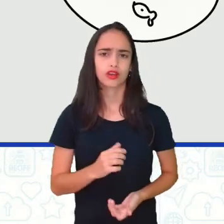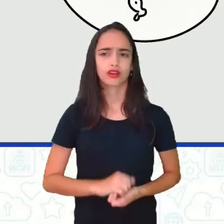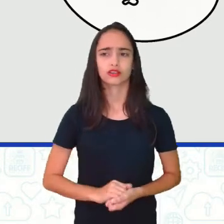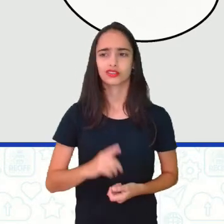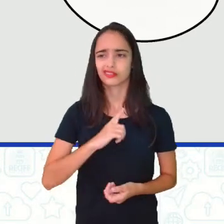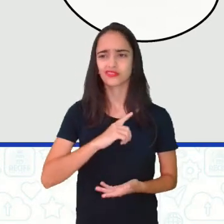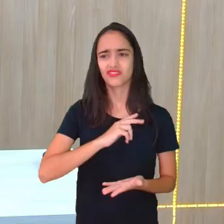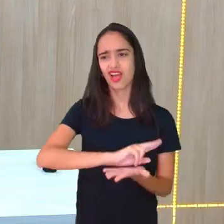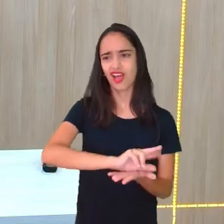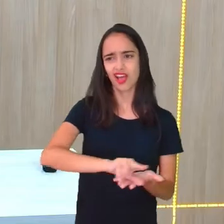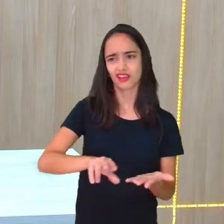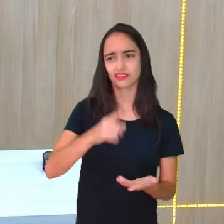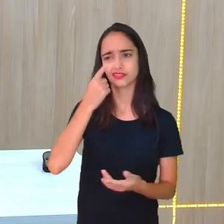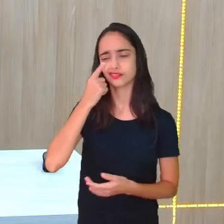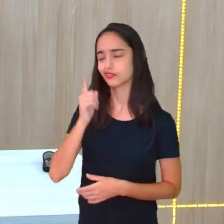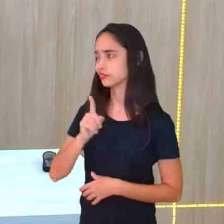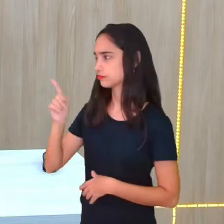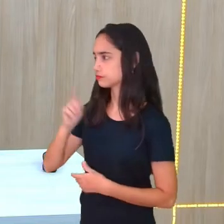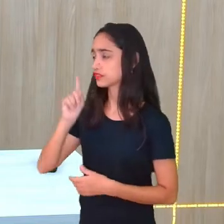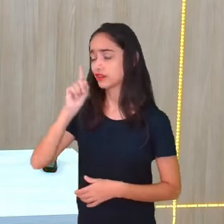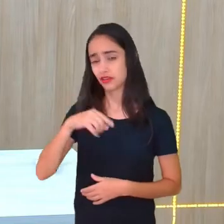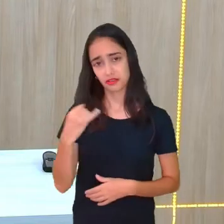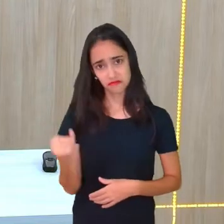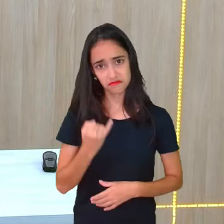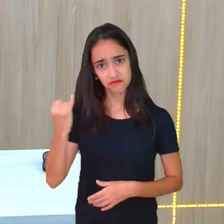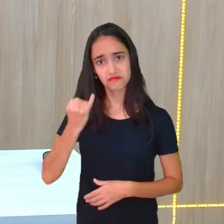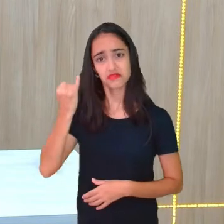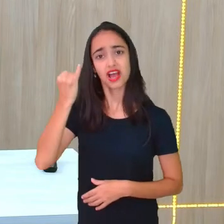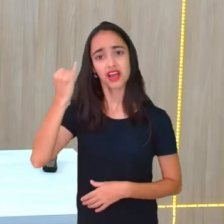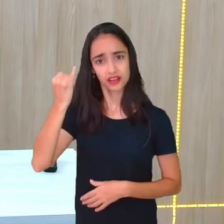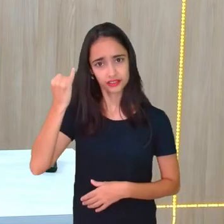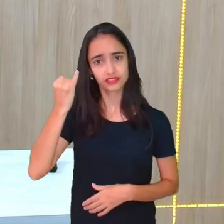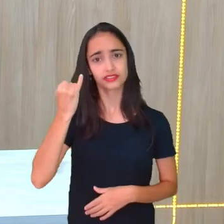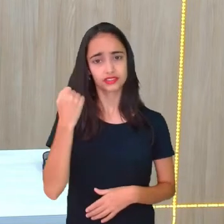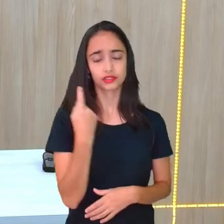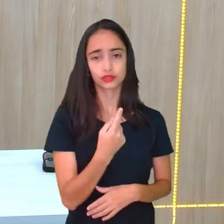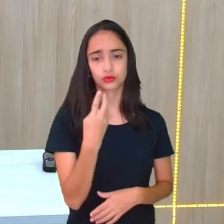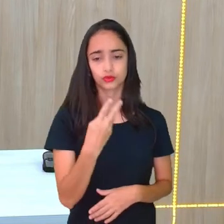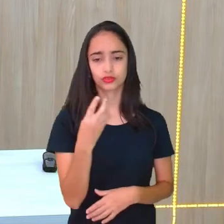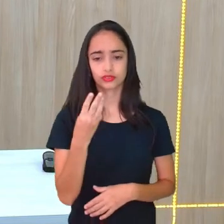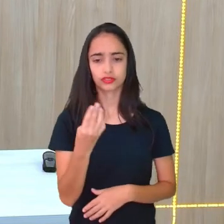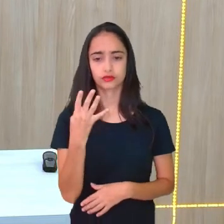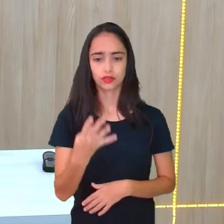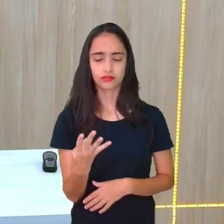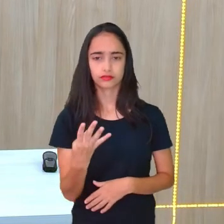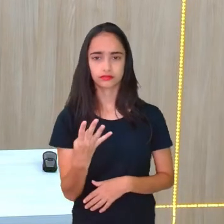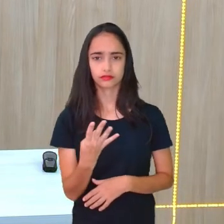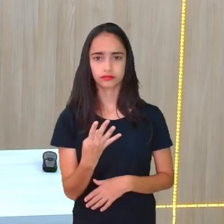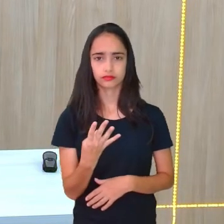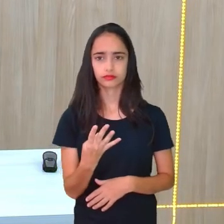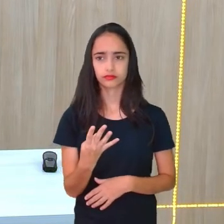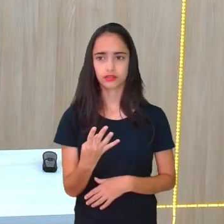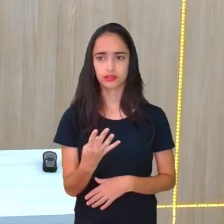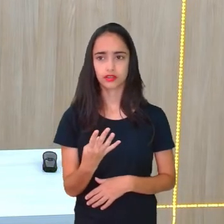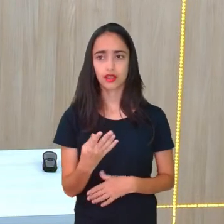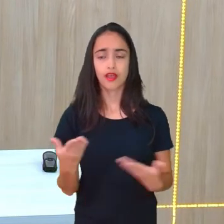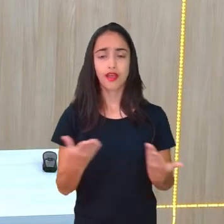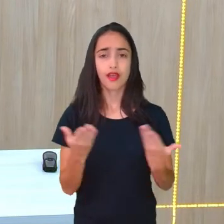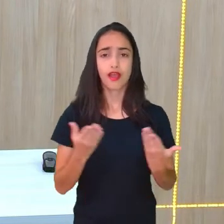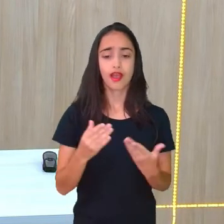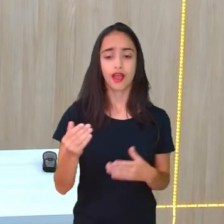só, gente, aqui. É importante. 1, 2, 3, 4. E o branco? Tá